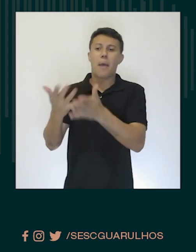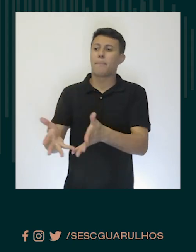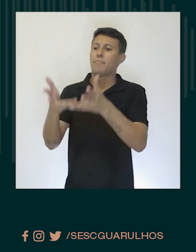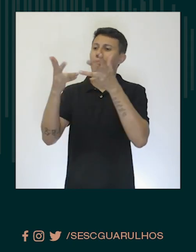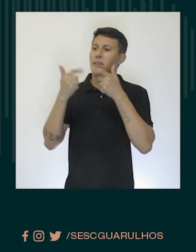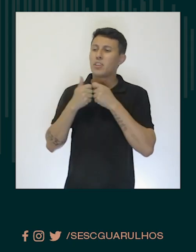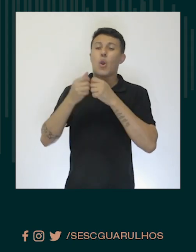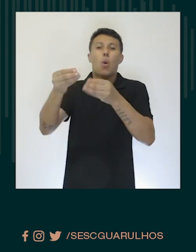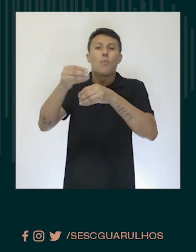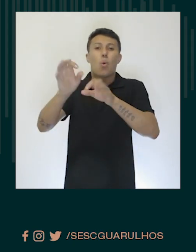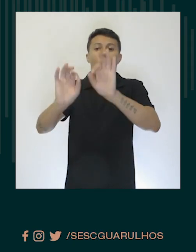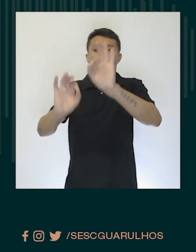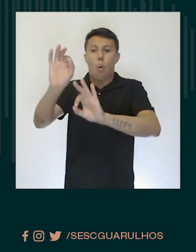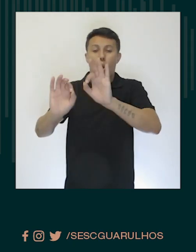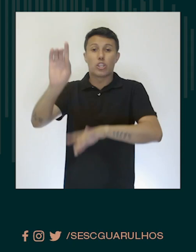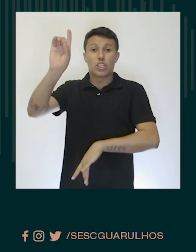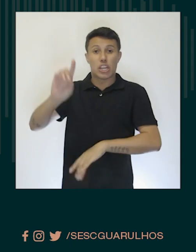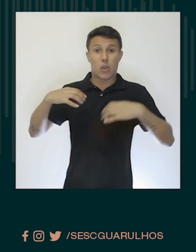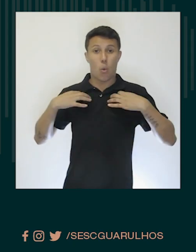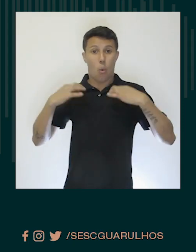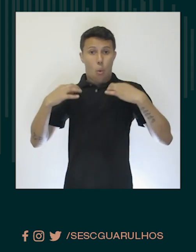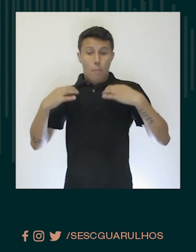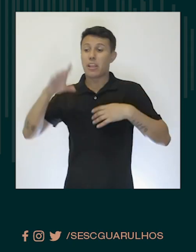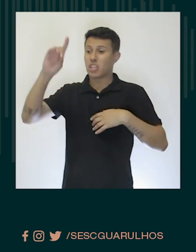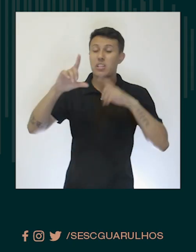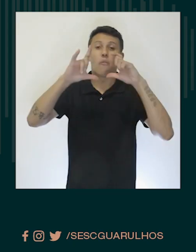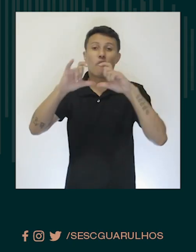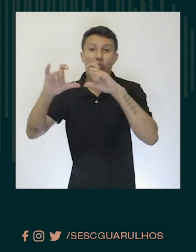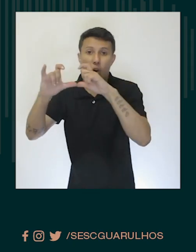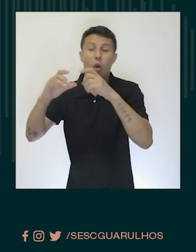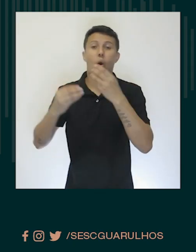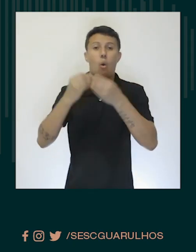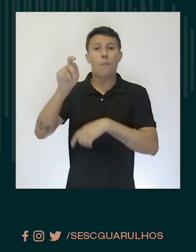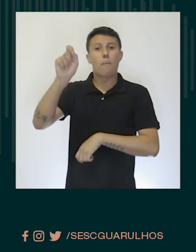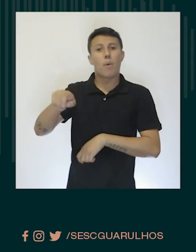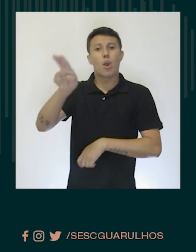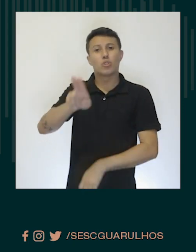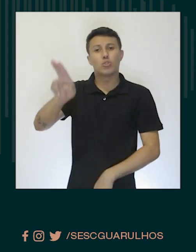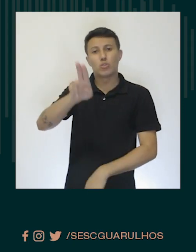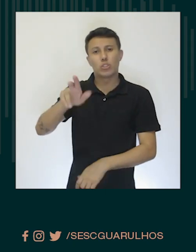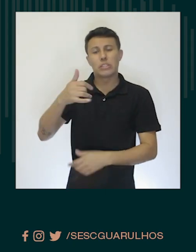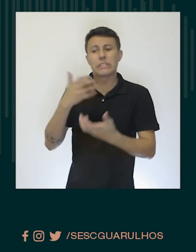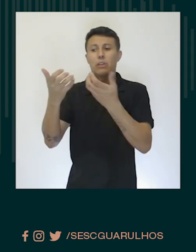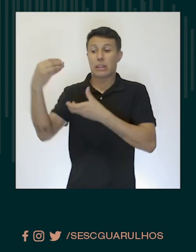maravilhosas sobre direção de fotografia, figurino, tudo